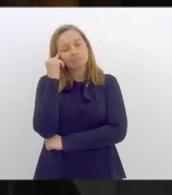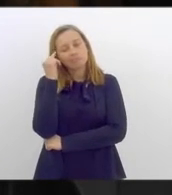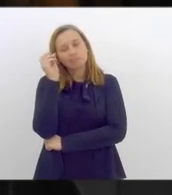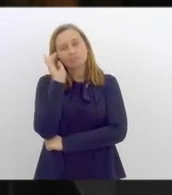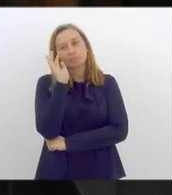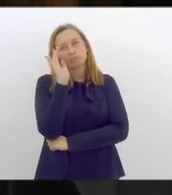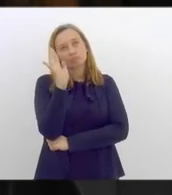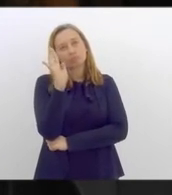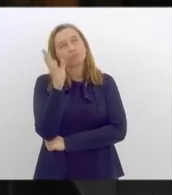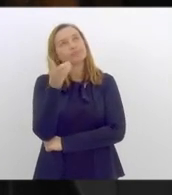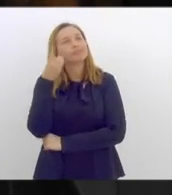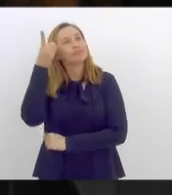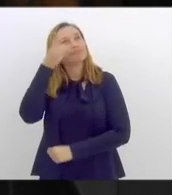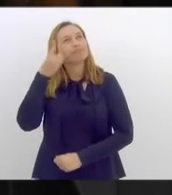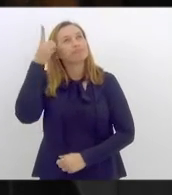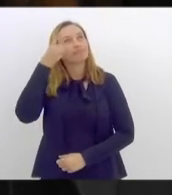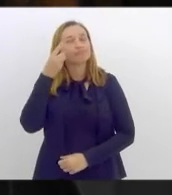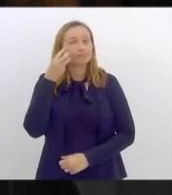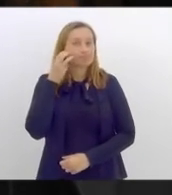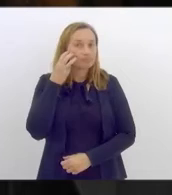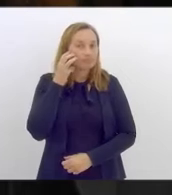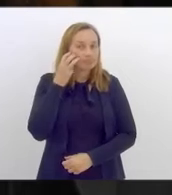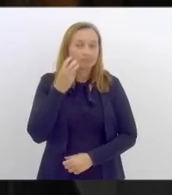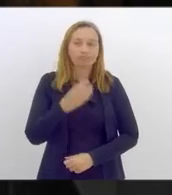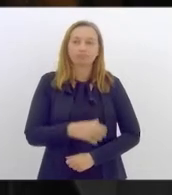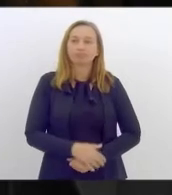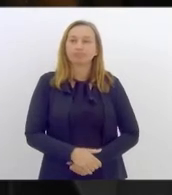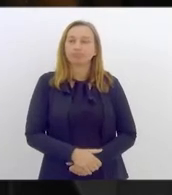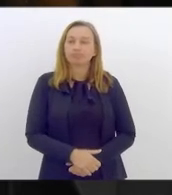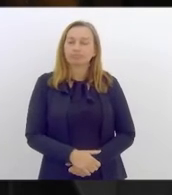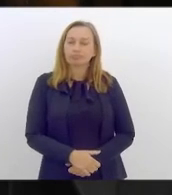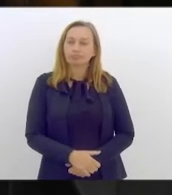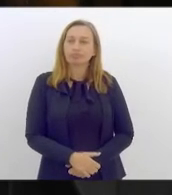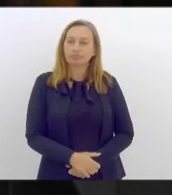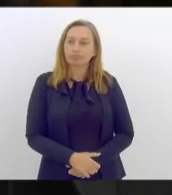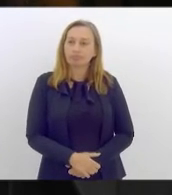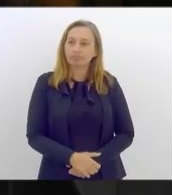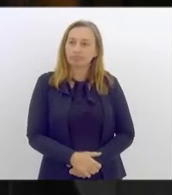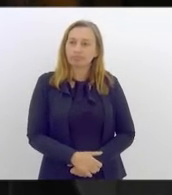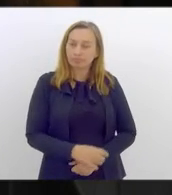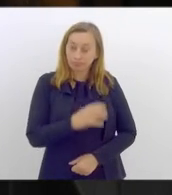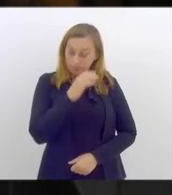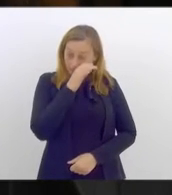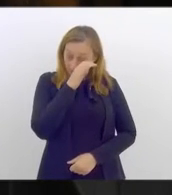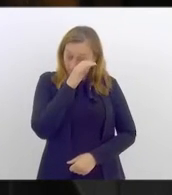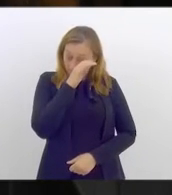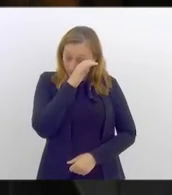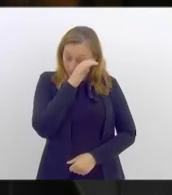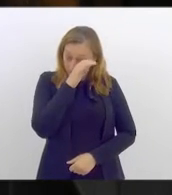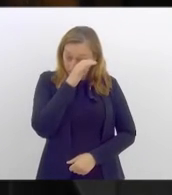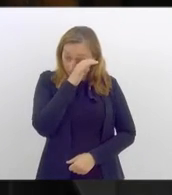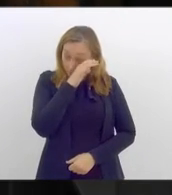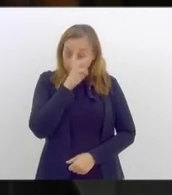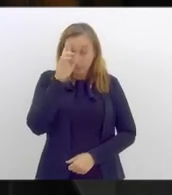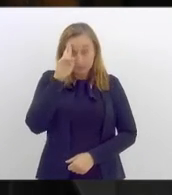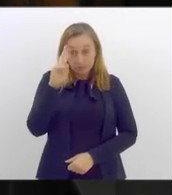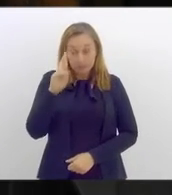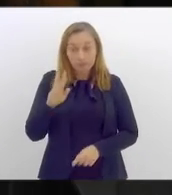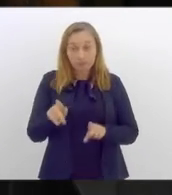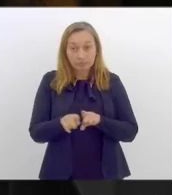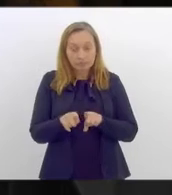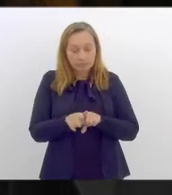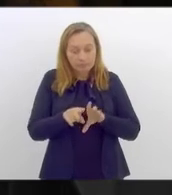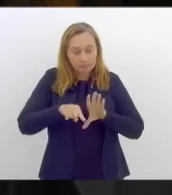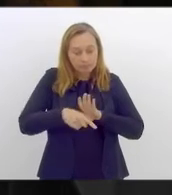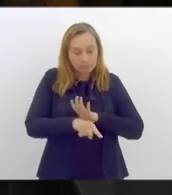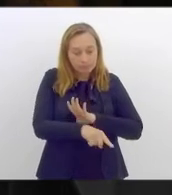Deputado valdeck Carneiro o senhor que Analisa também profundidade